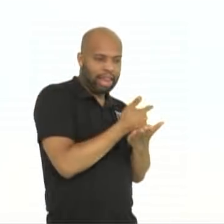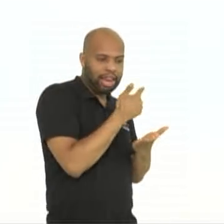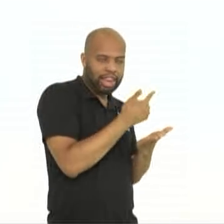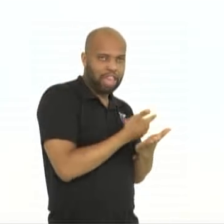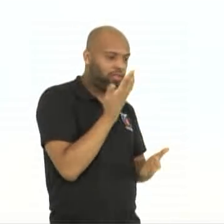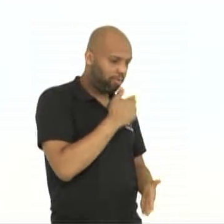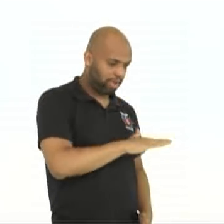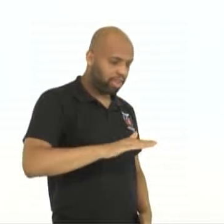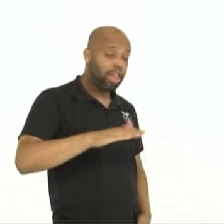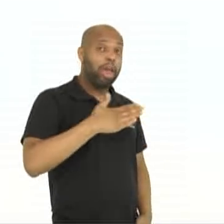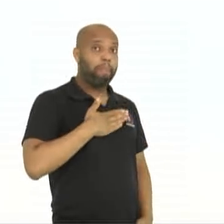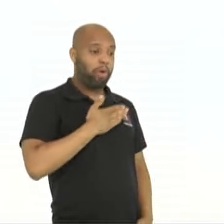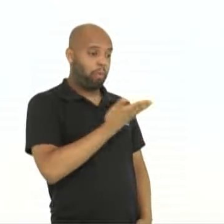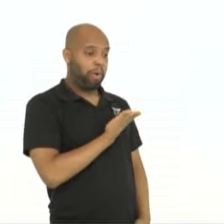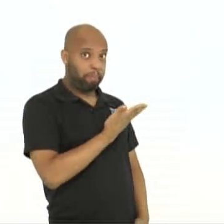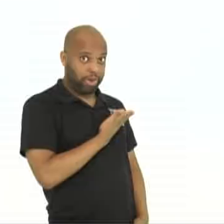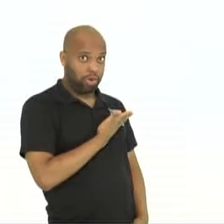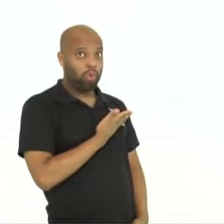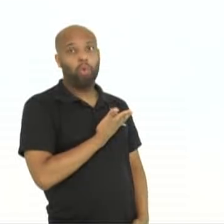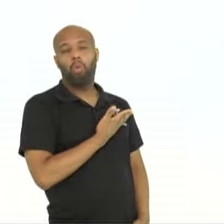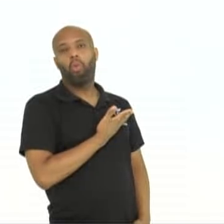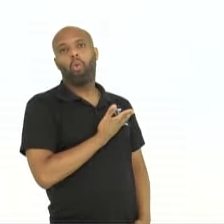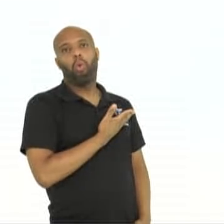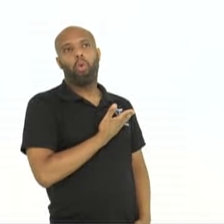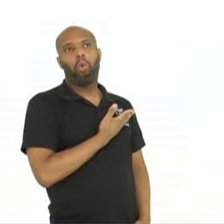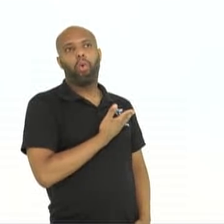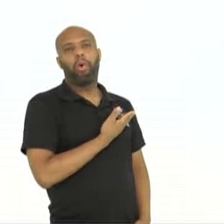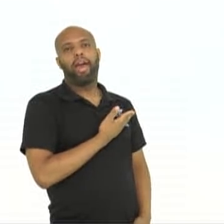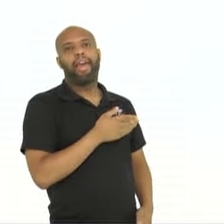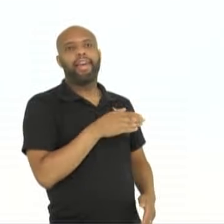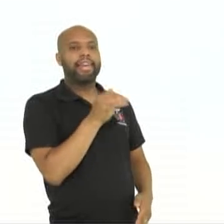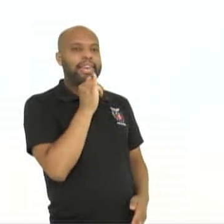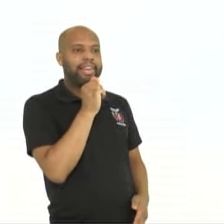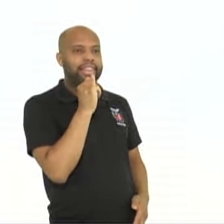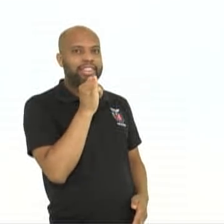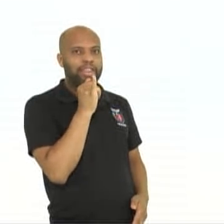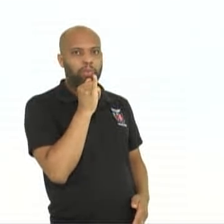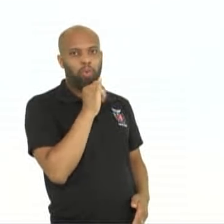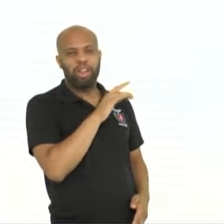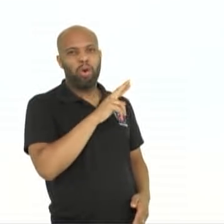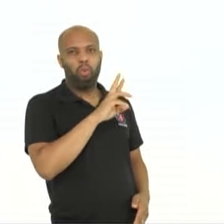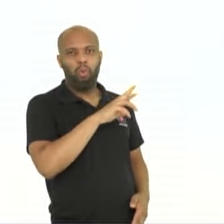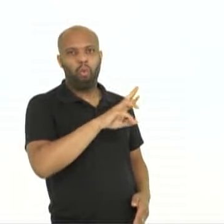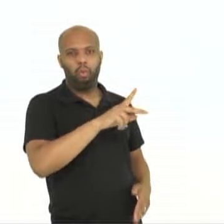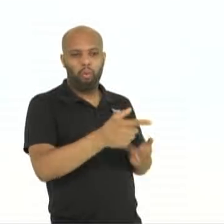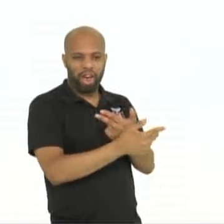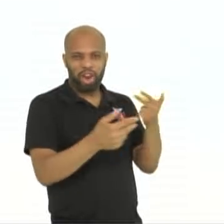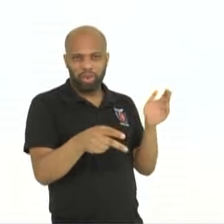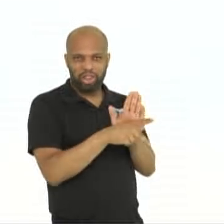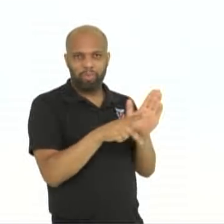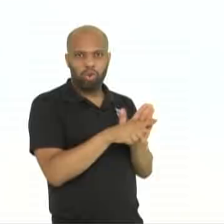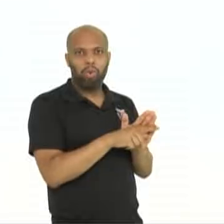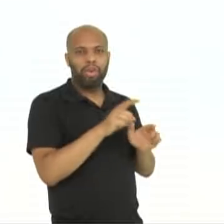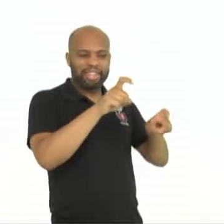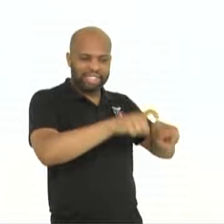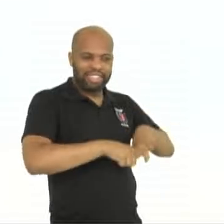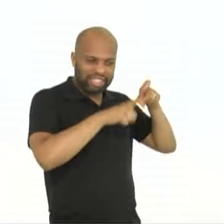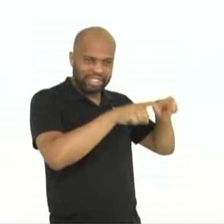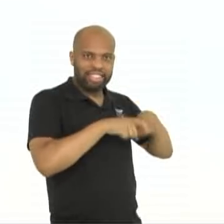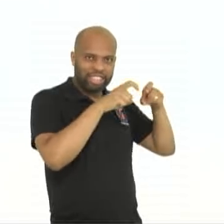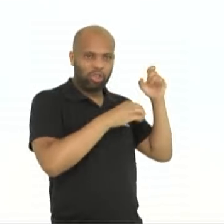infância. Meus amigos não eram exatamente a rapaziada do sítio do Pica-Pau Amarelo. Meus amigos eram o